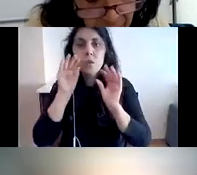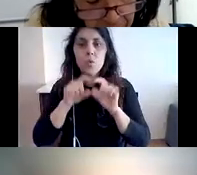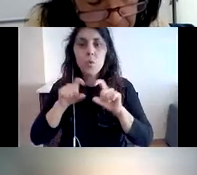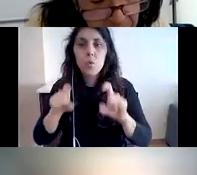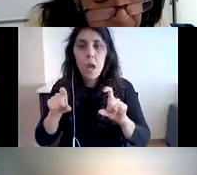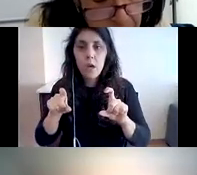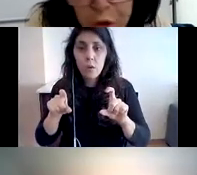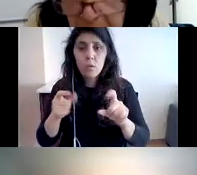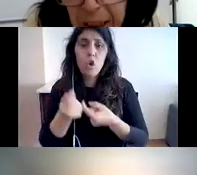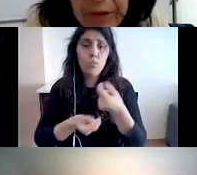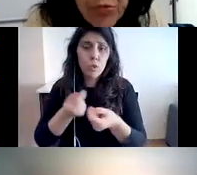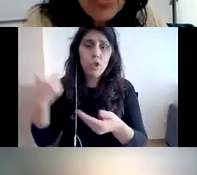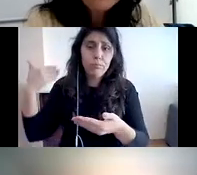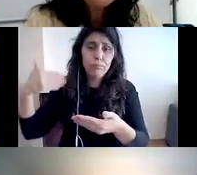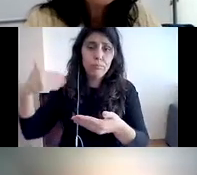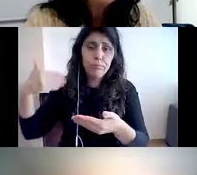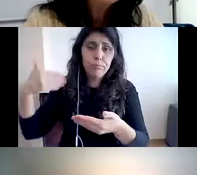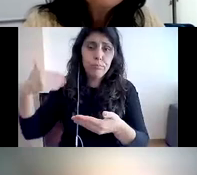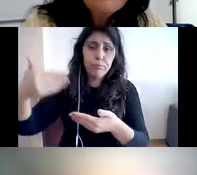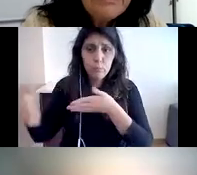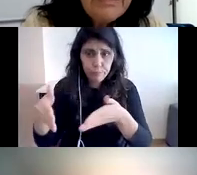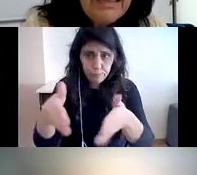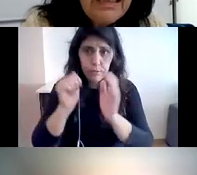a ser prosseguida, vamos dizer assim,